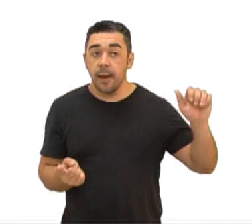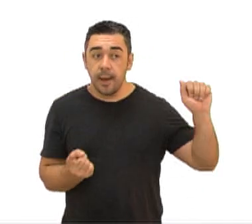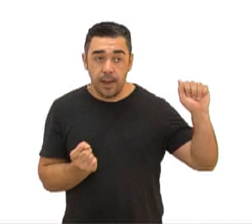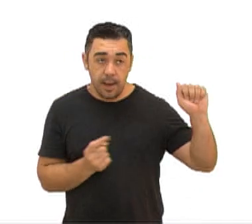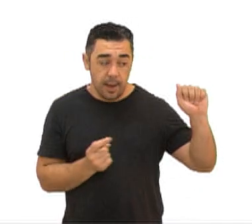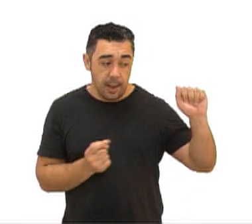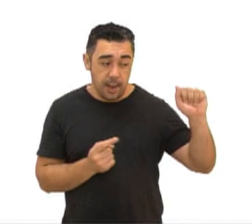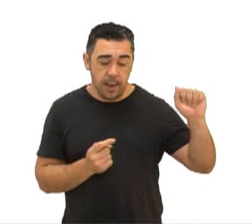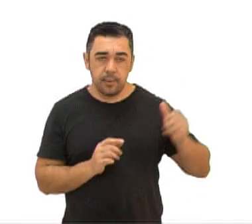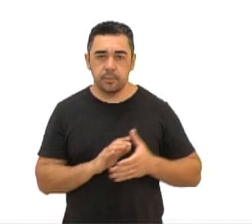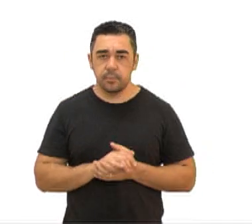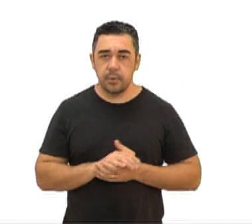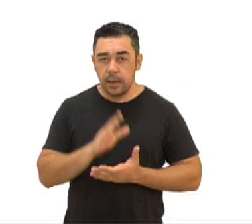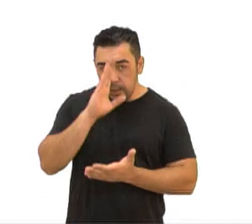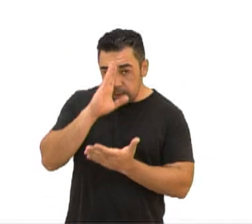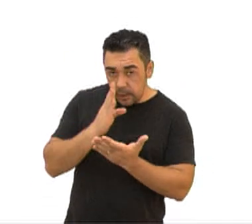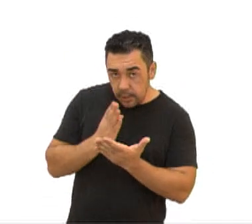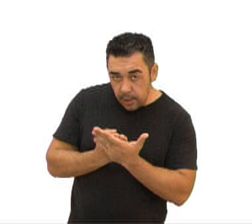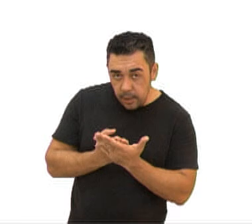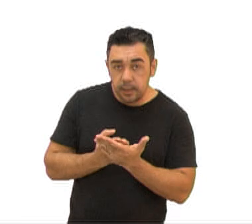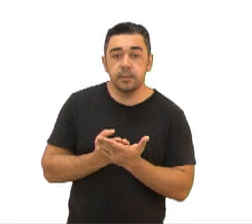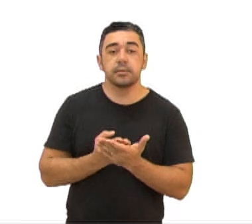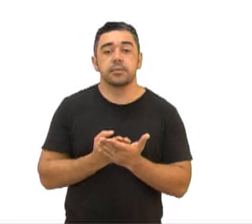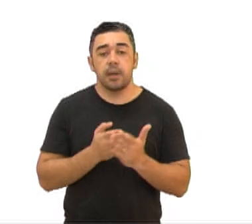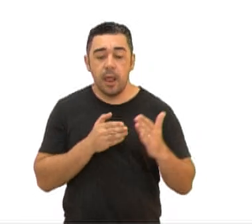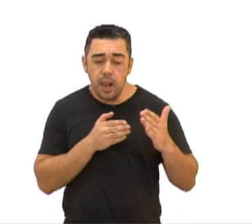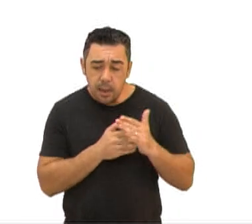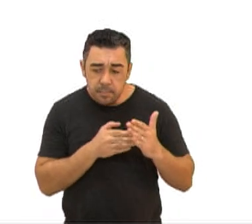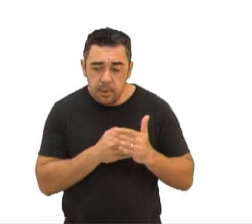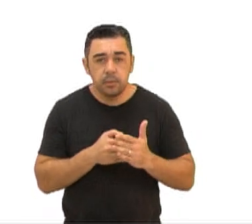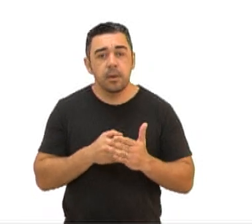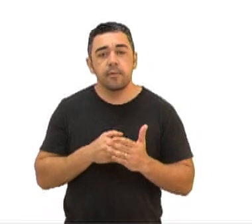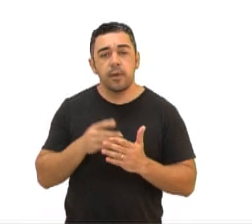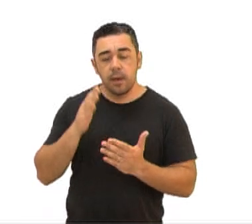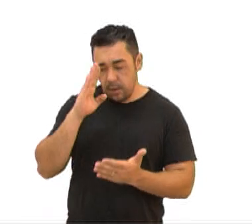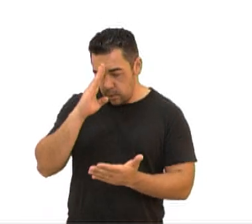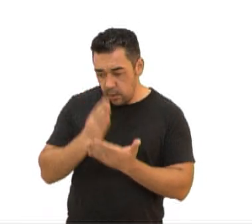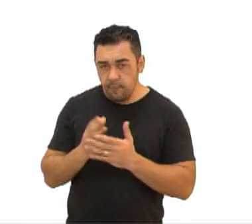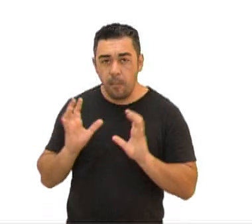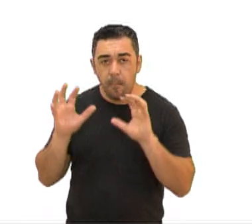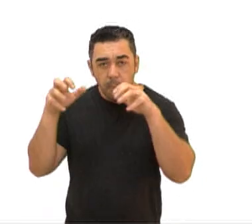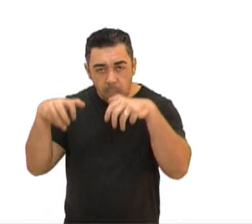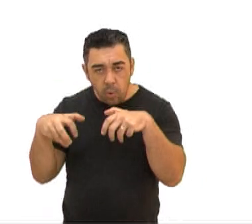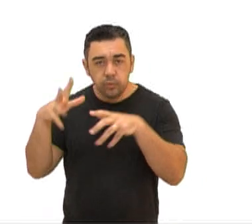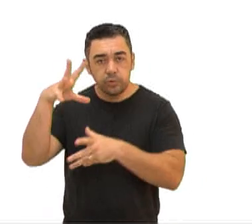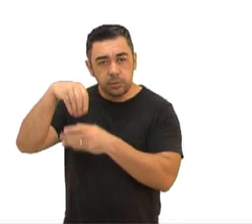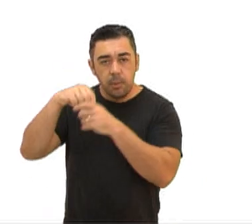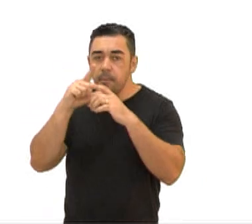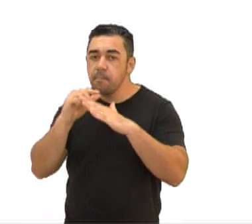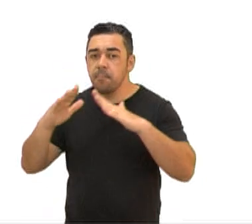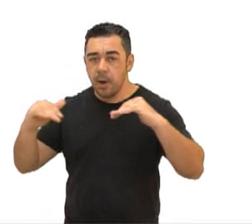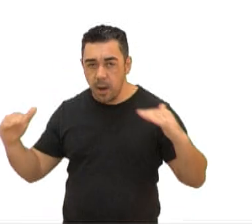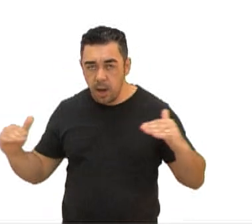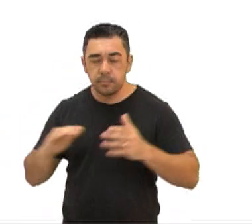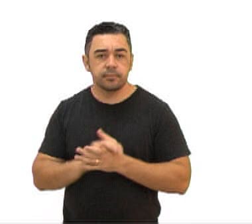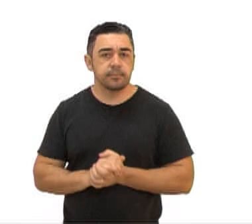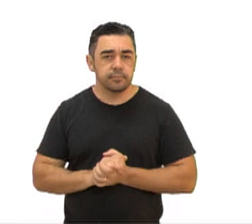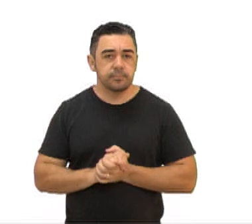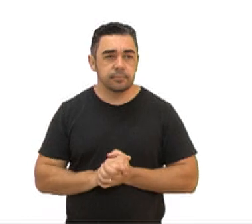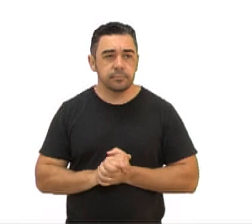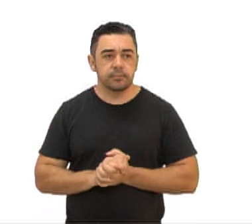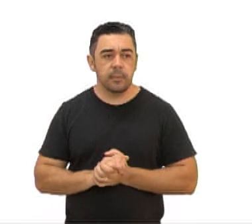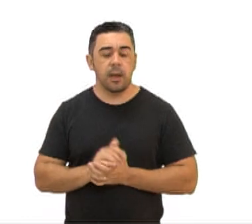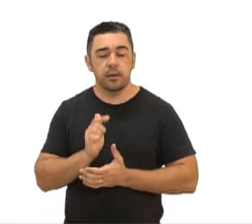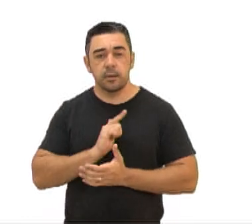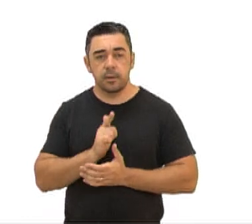A. Superstições, crenças limitantes, monstros marinhos. A resposta B, C e D,